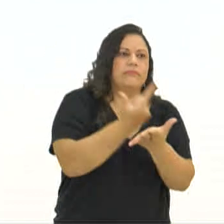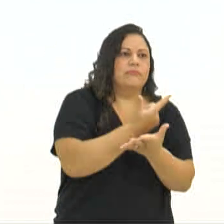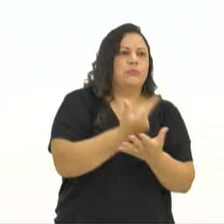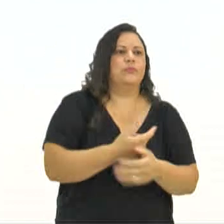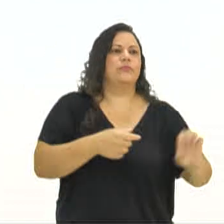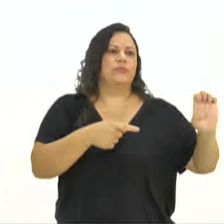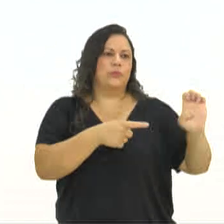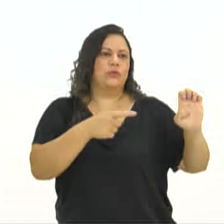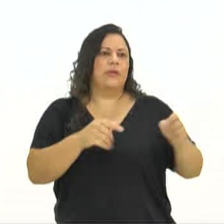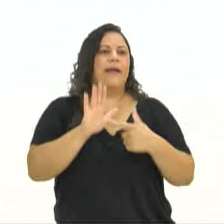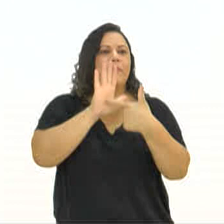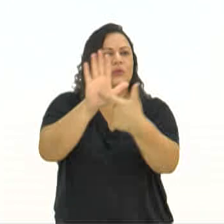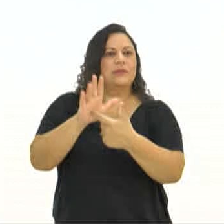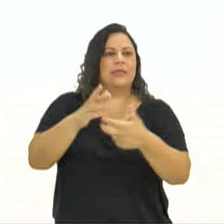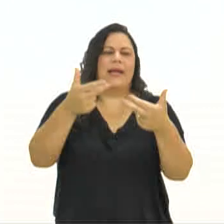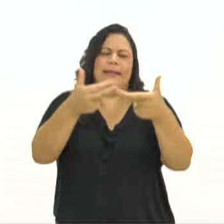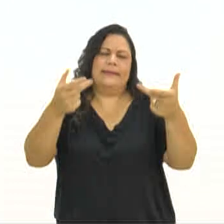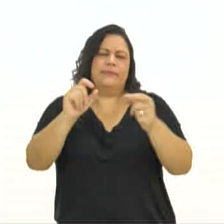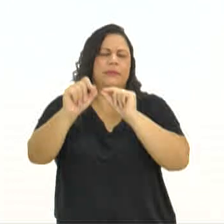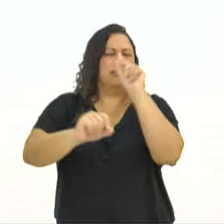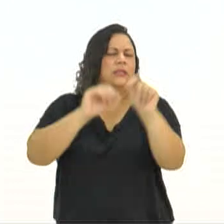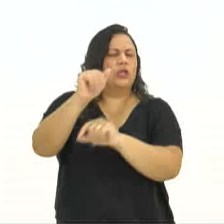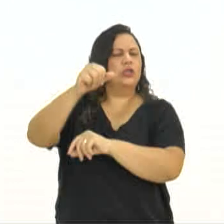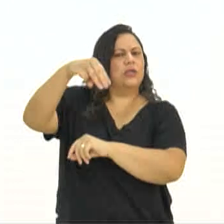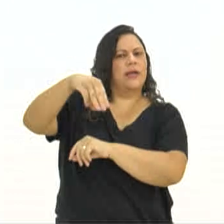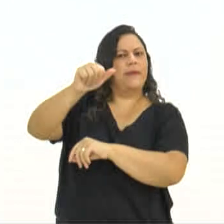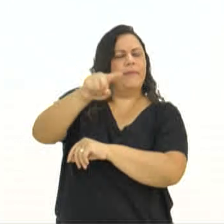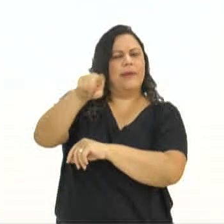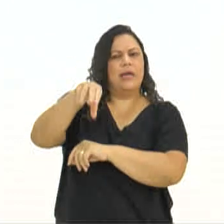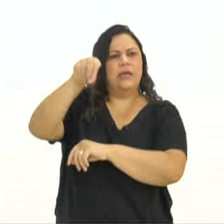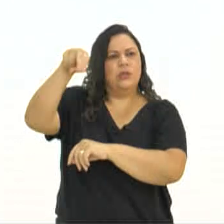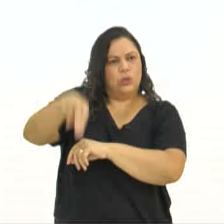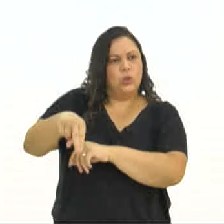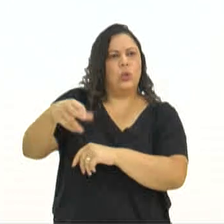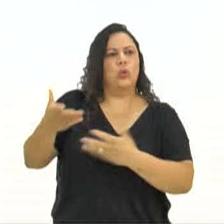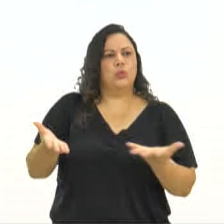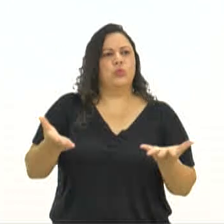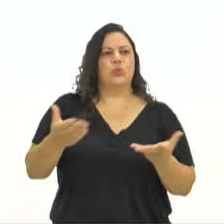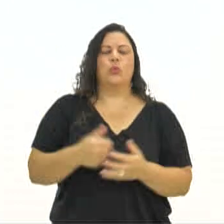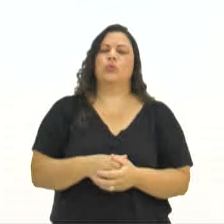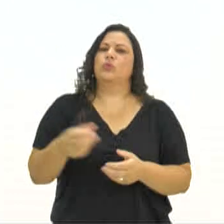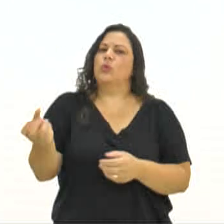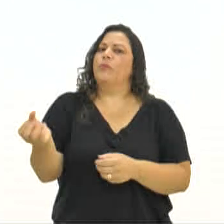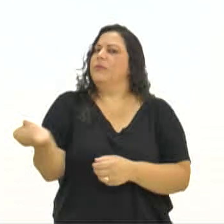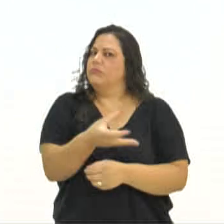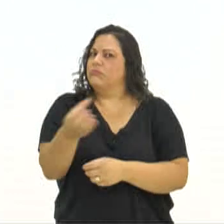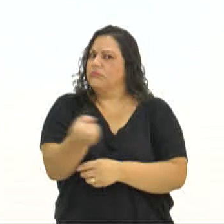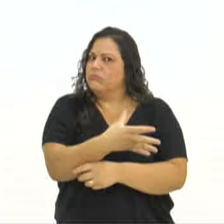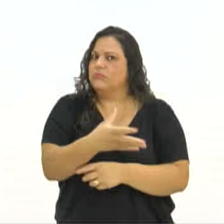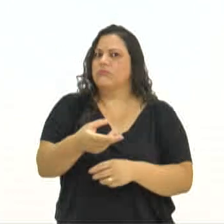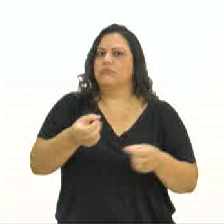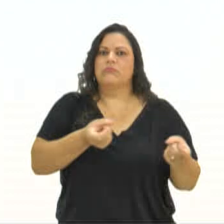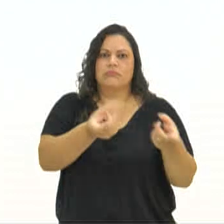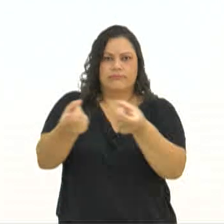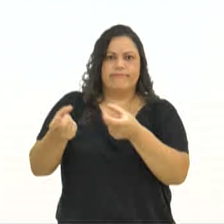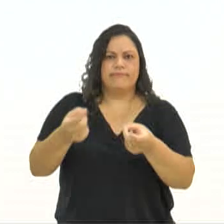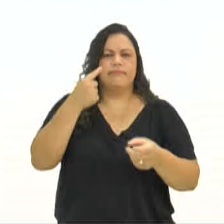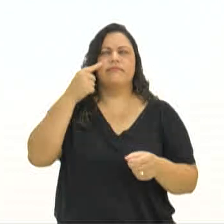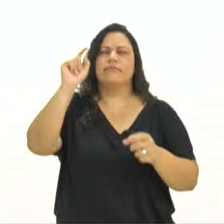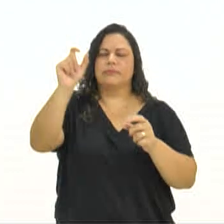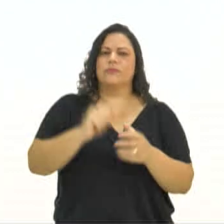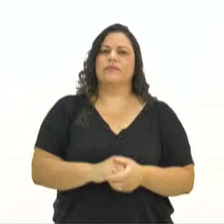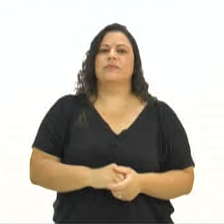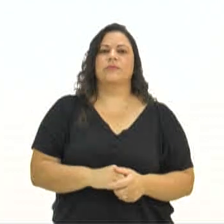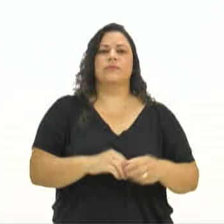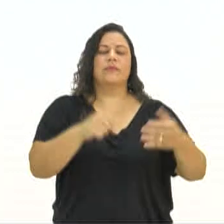Amazon.com sobre as novas vendas. Nesse caso, nessa questão, vocês vão precisar olhar bem essas palavrinhas-chave de